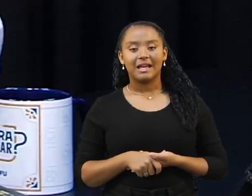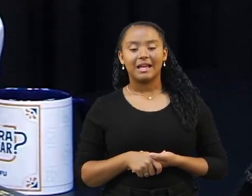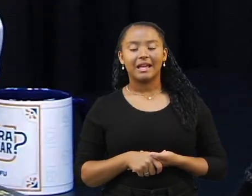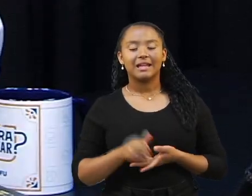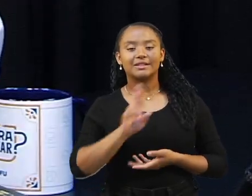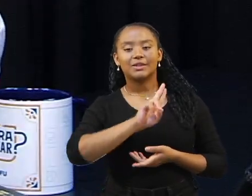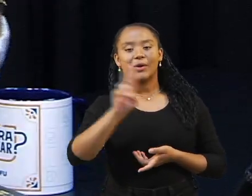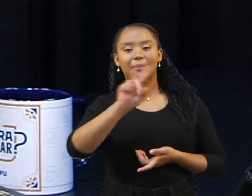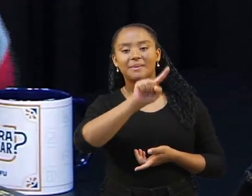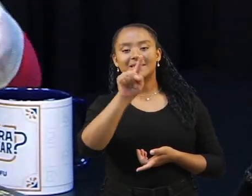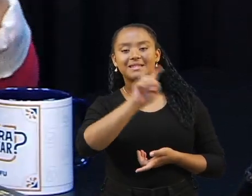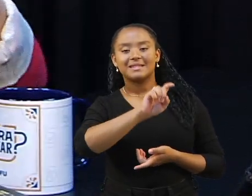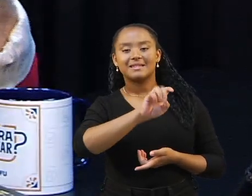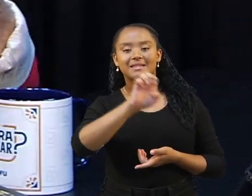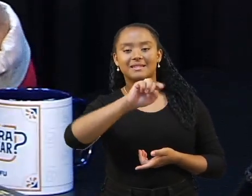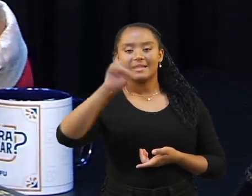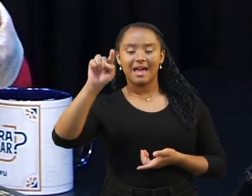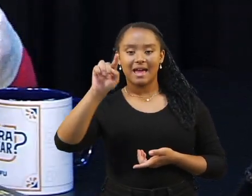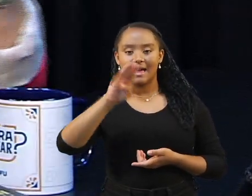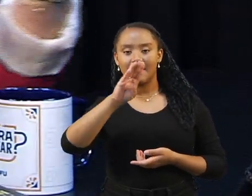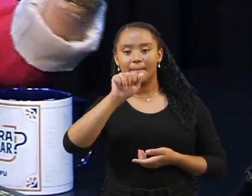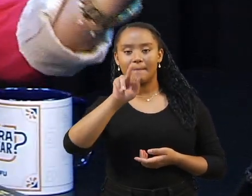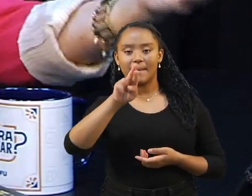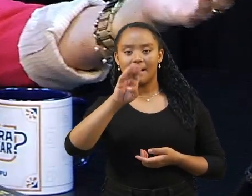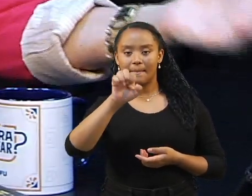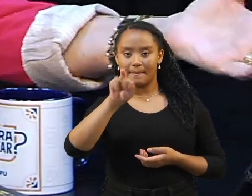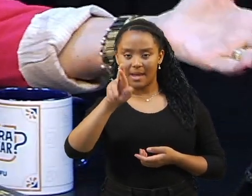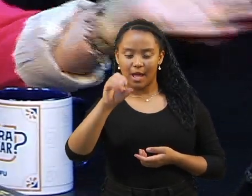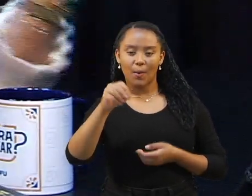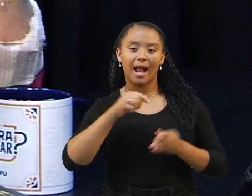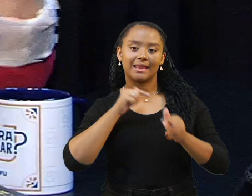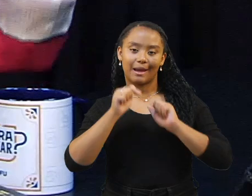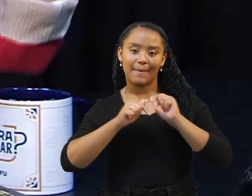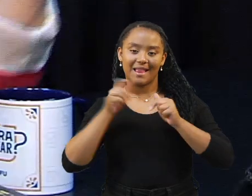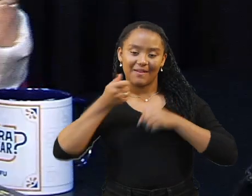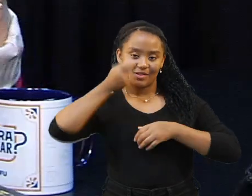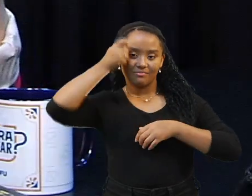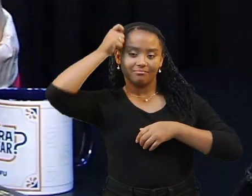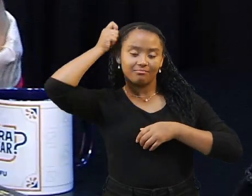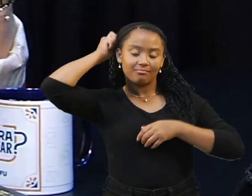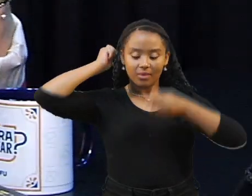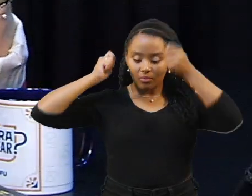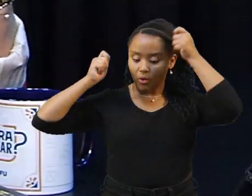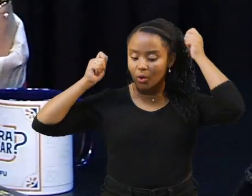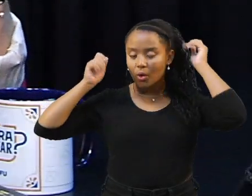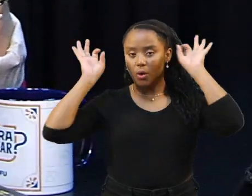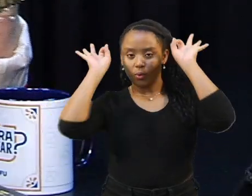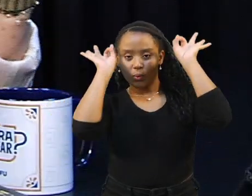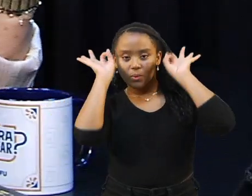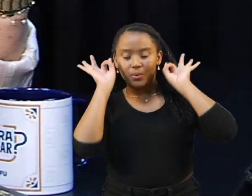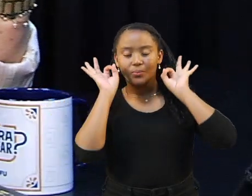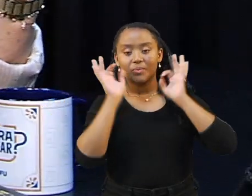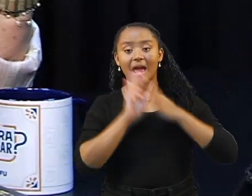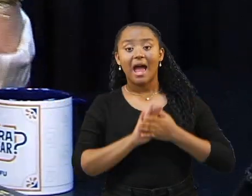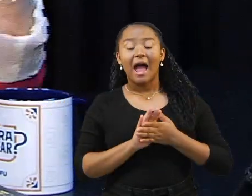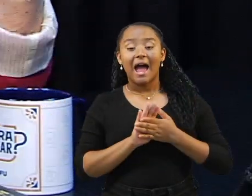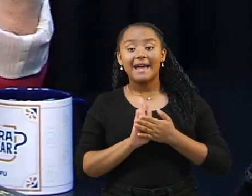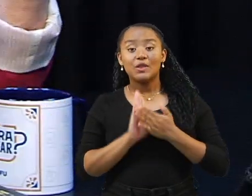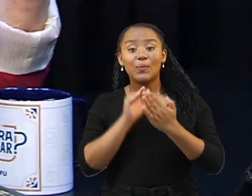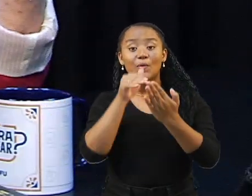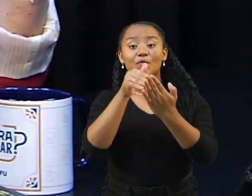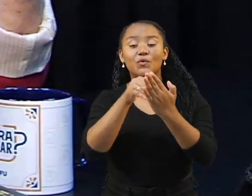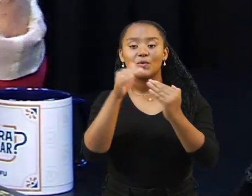Barbeiro, ele era barbeiro mesmo, e aí no fundo da casa dele tinha um pomar